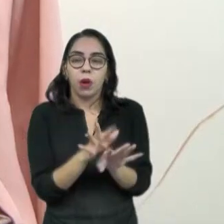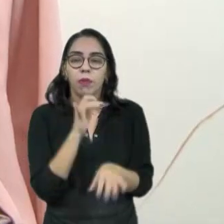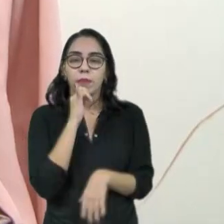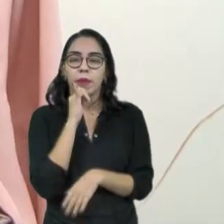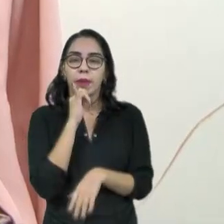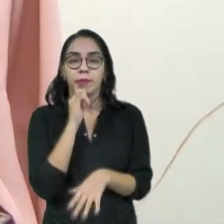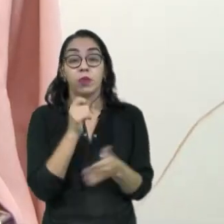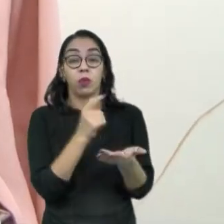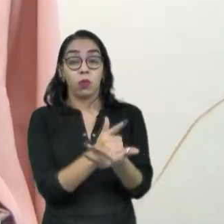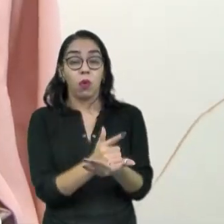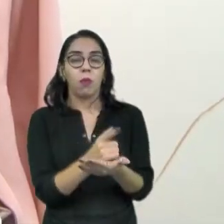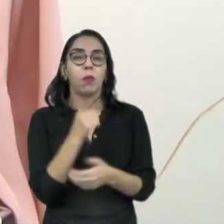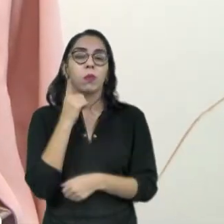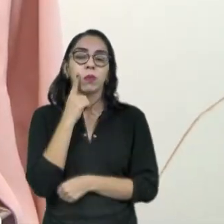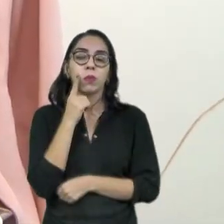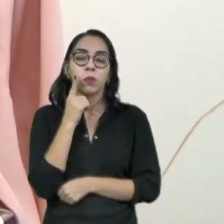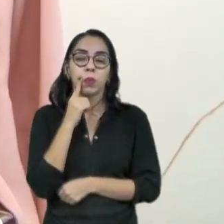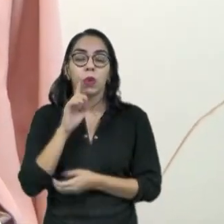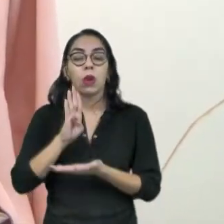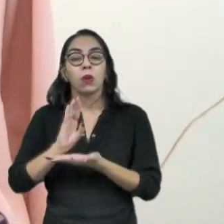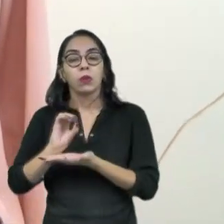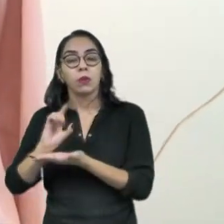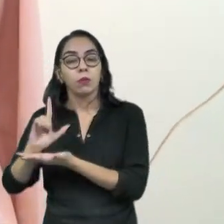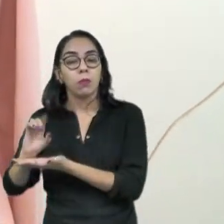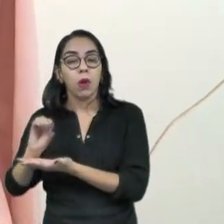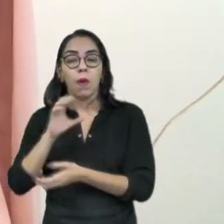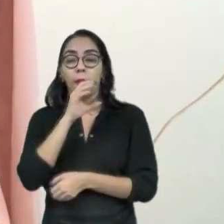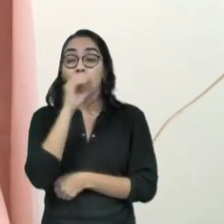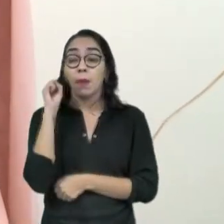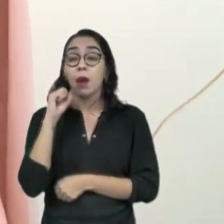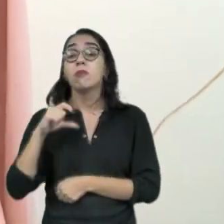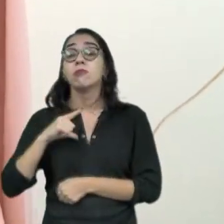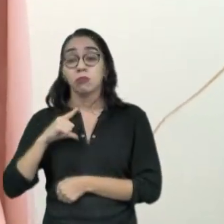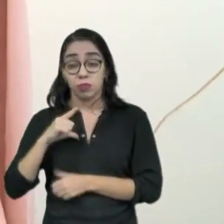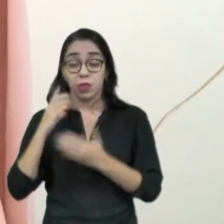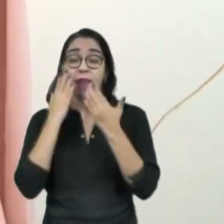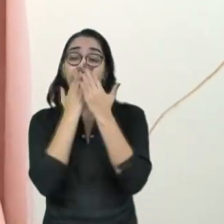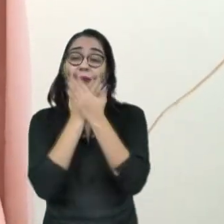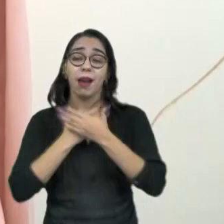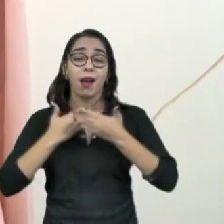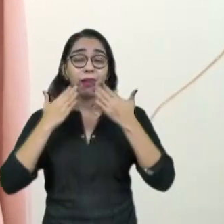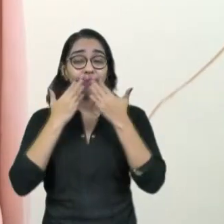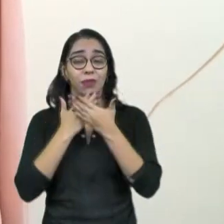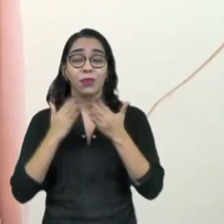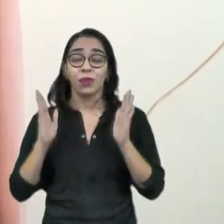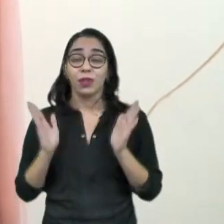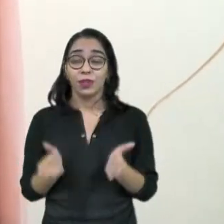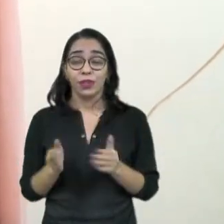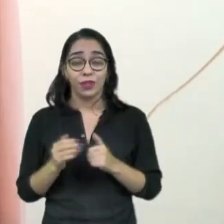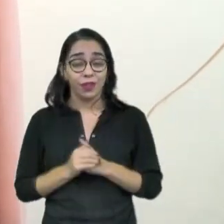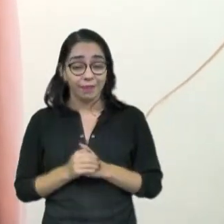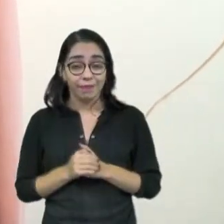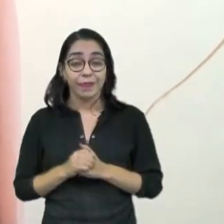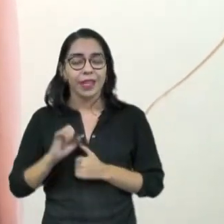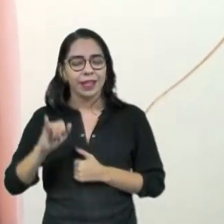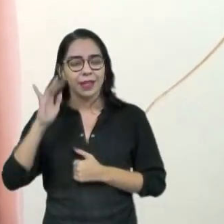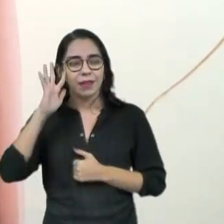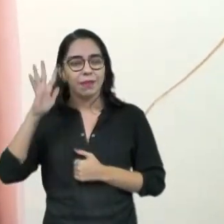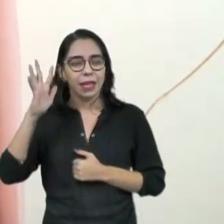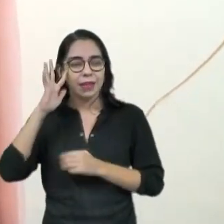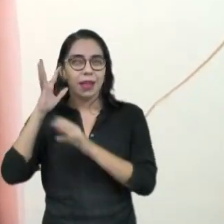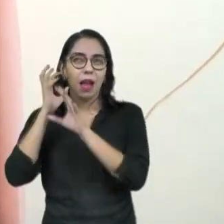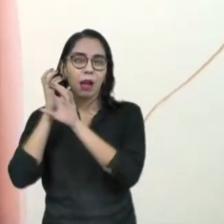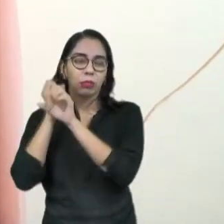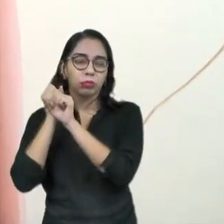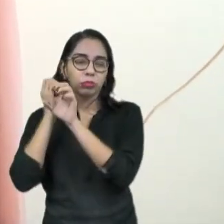Mercantil então o biscoito o bolo o pão tudo isso já tem açúcar na sua composição Então se a gente for parar para analisar o que a gente come de